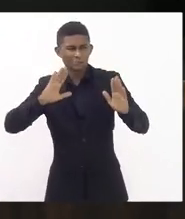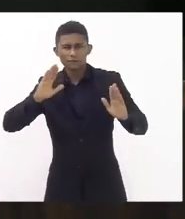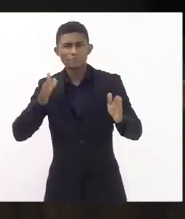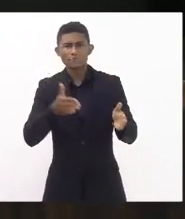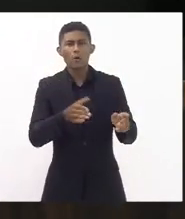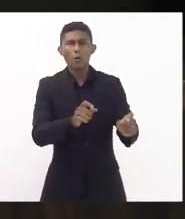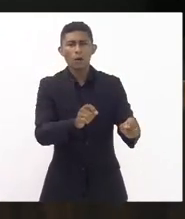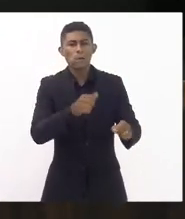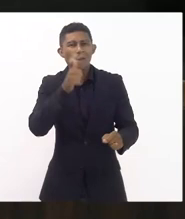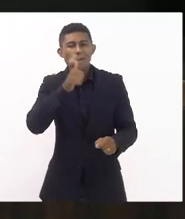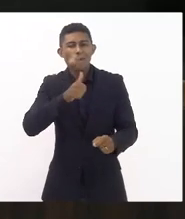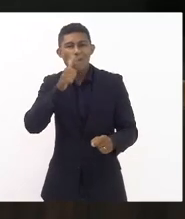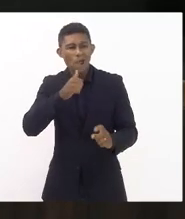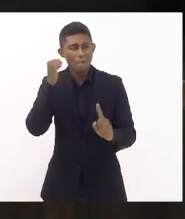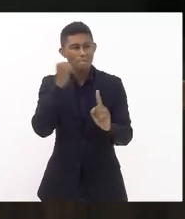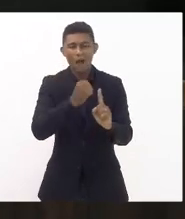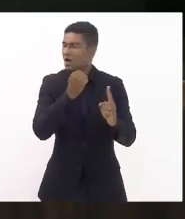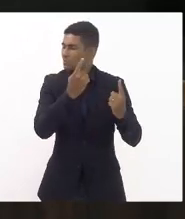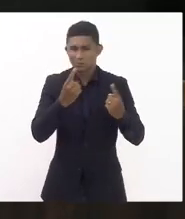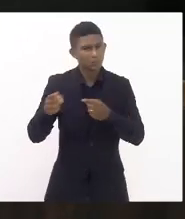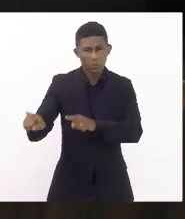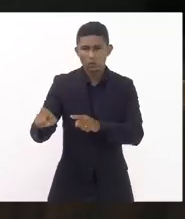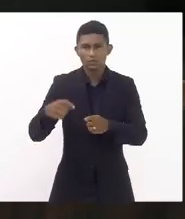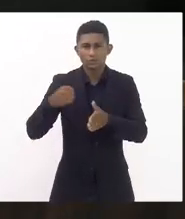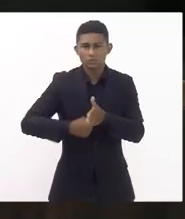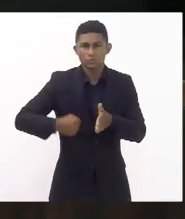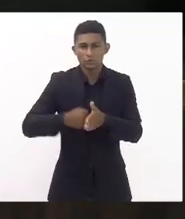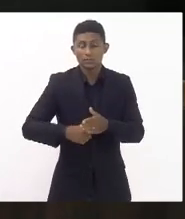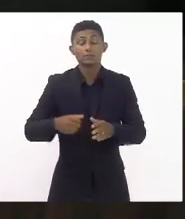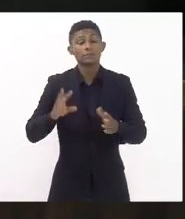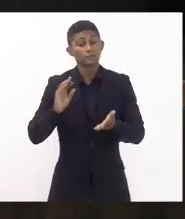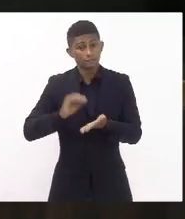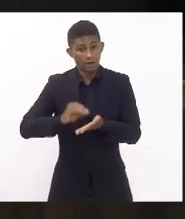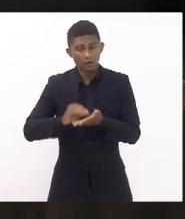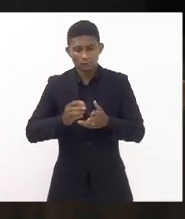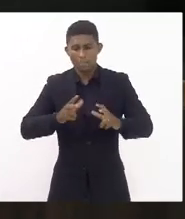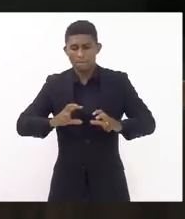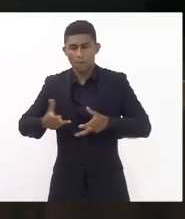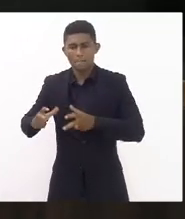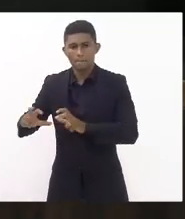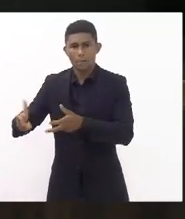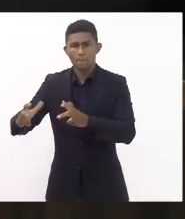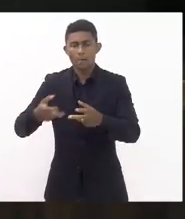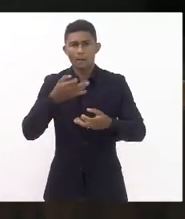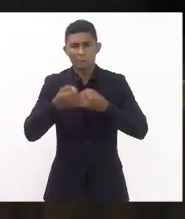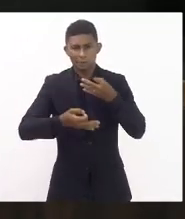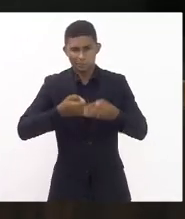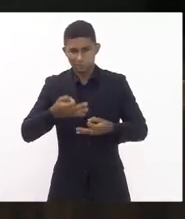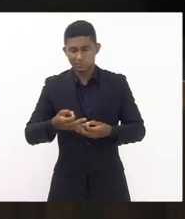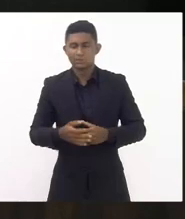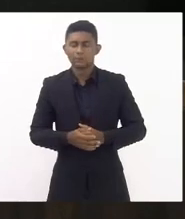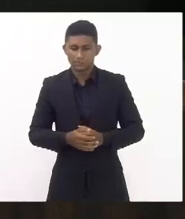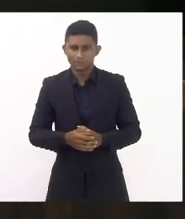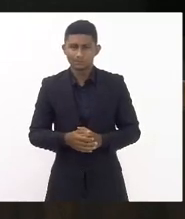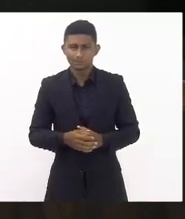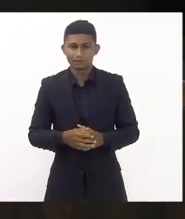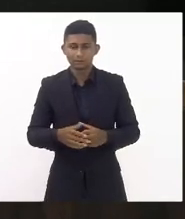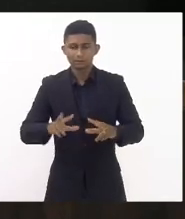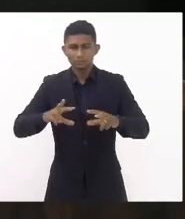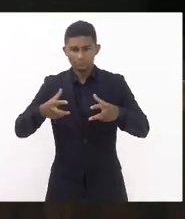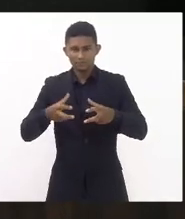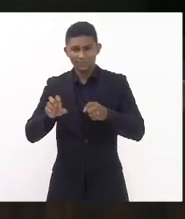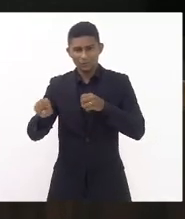contra o feminicídio. Pareceres das comissões de Constituição e Justiça pela constitucionalidade com emendas. De